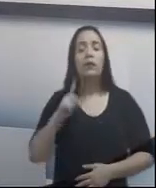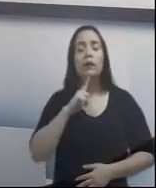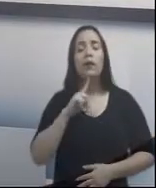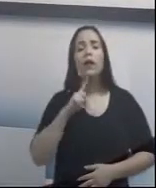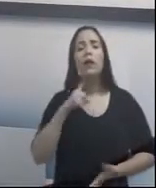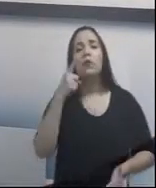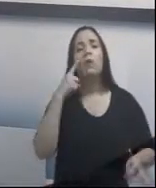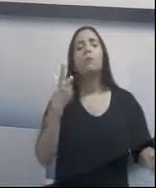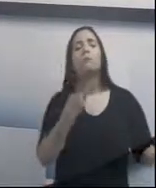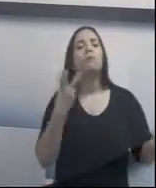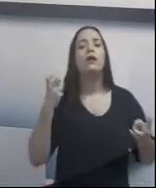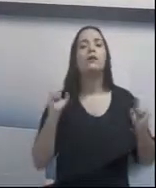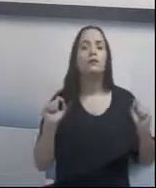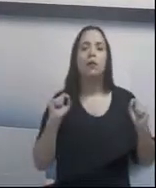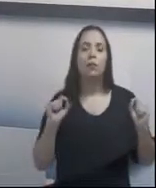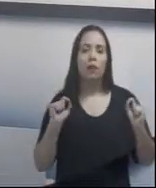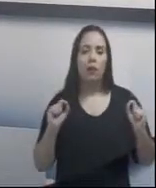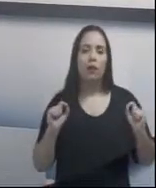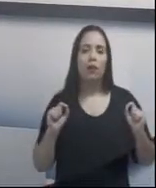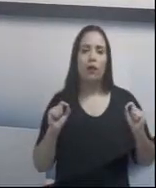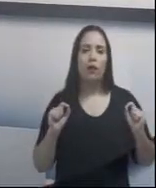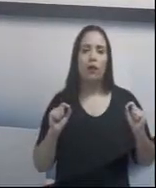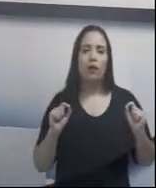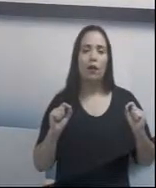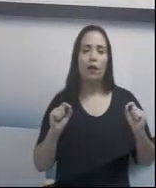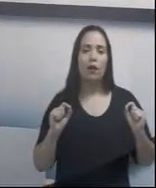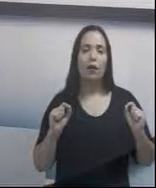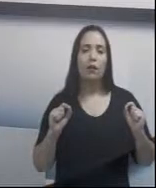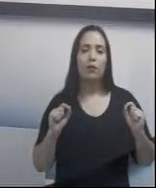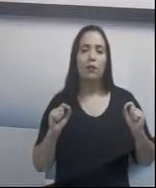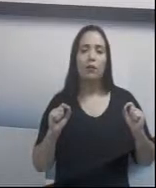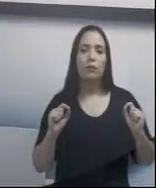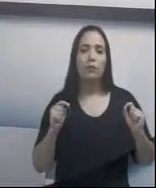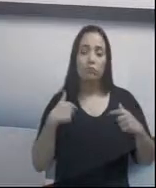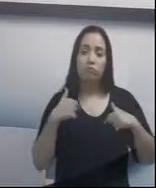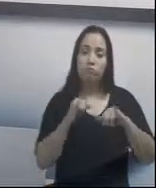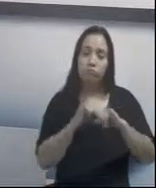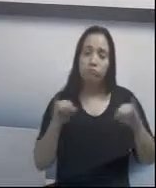em comum. E aí eu vou passar para vocês o que é.